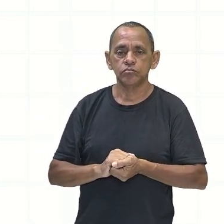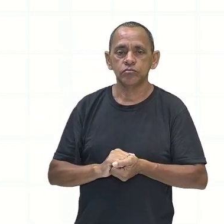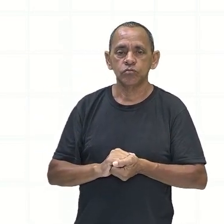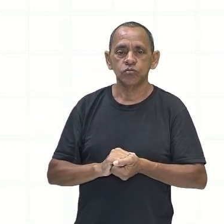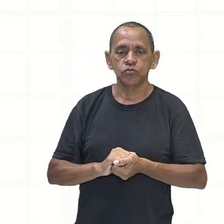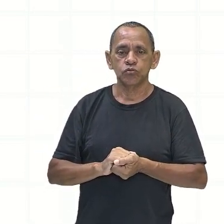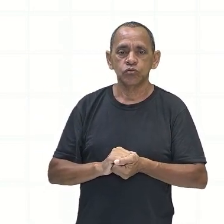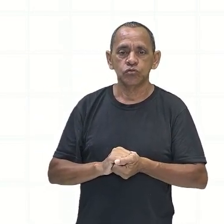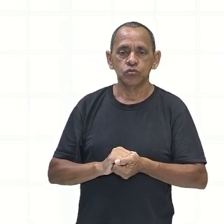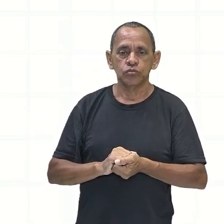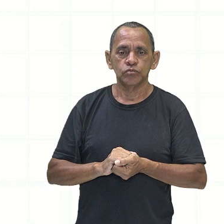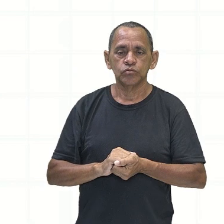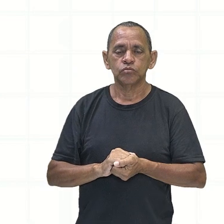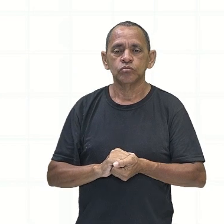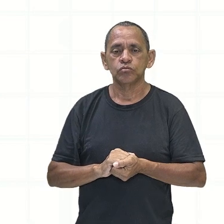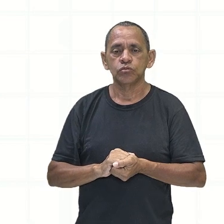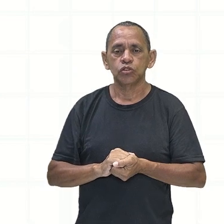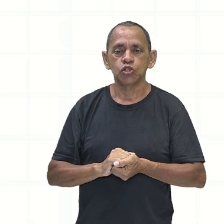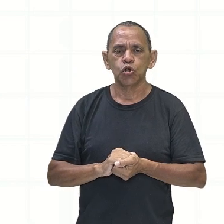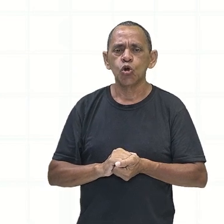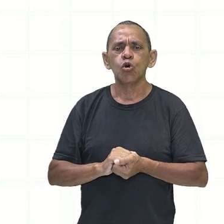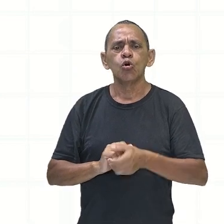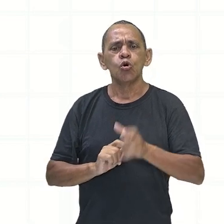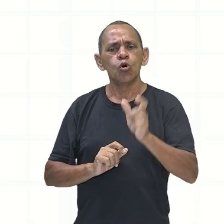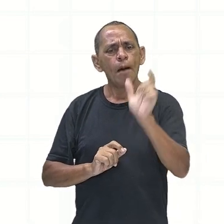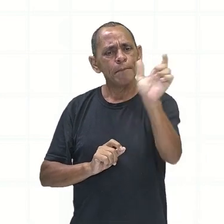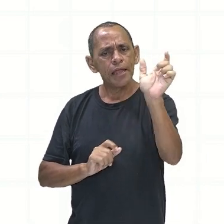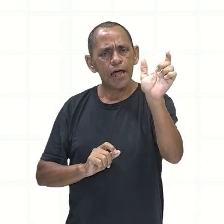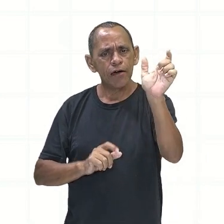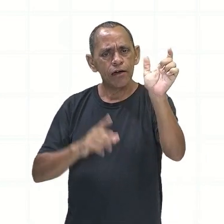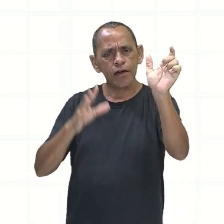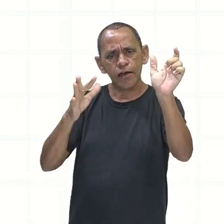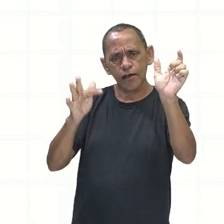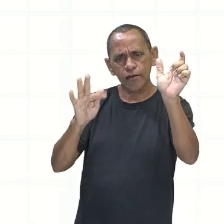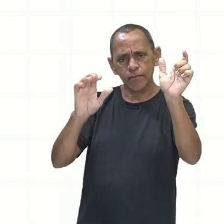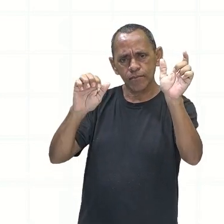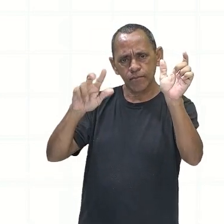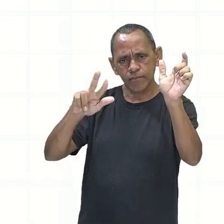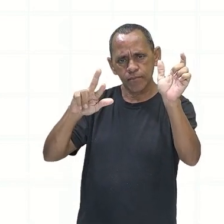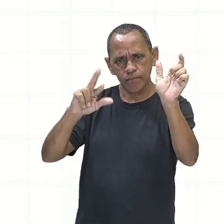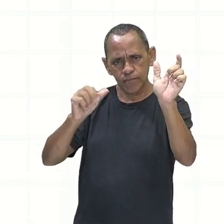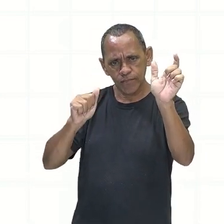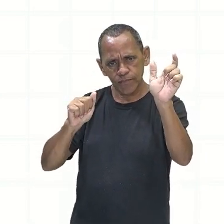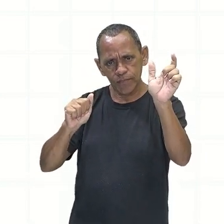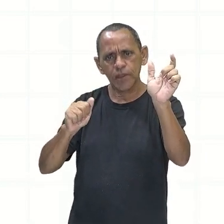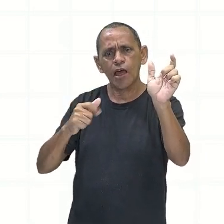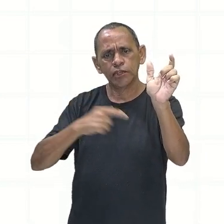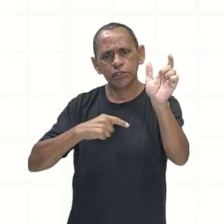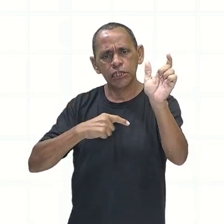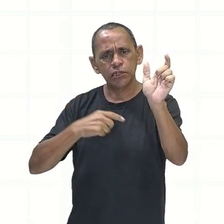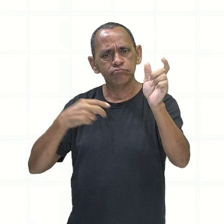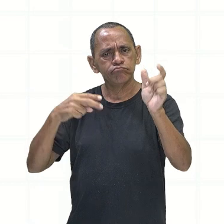um animal feroz, certo? Um animal feroz.